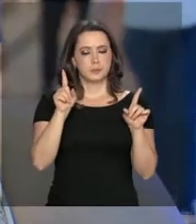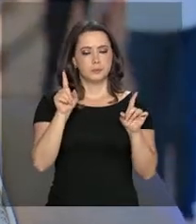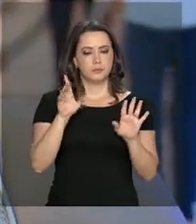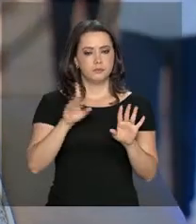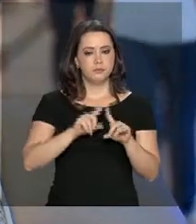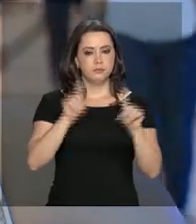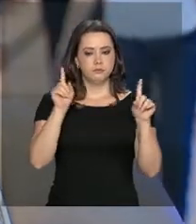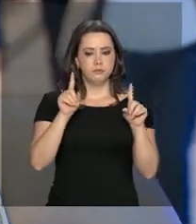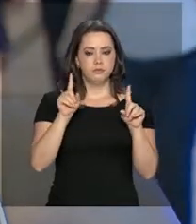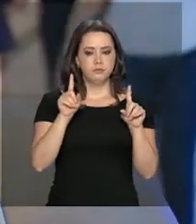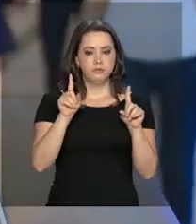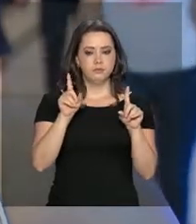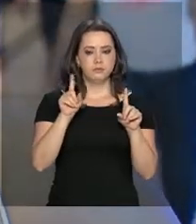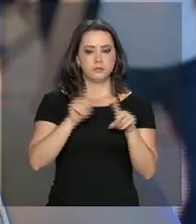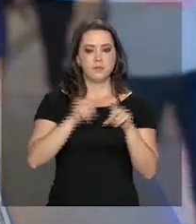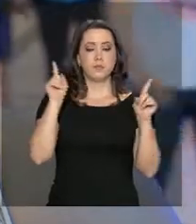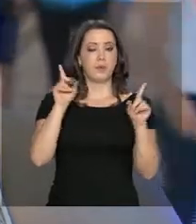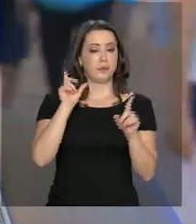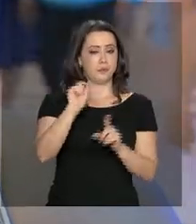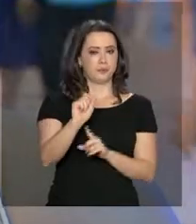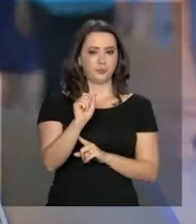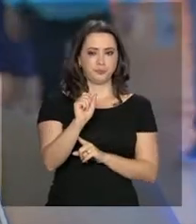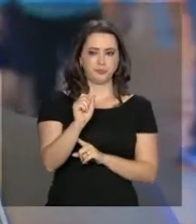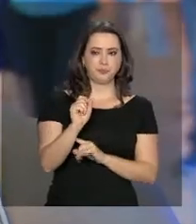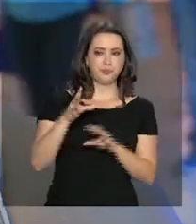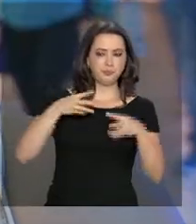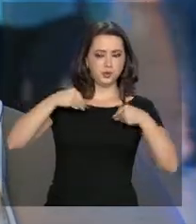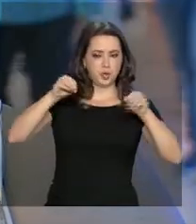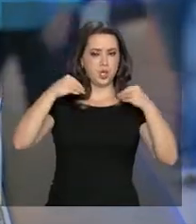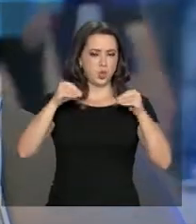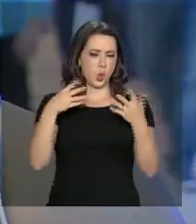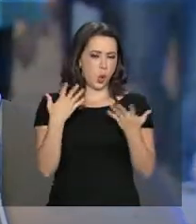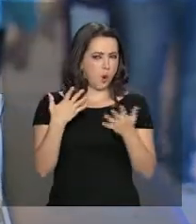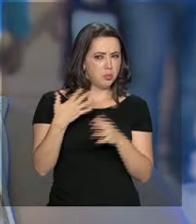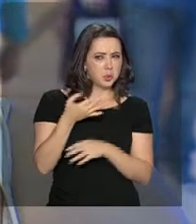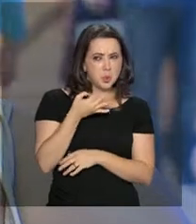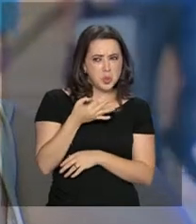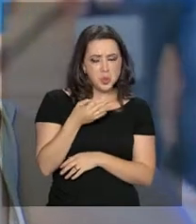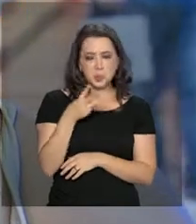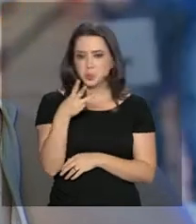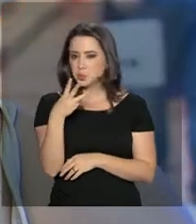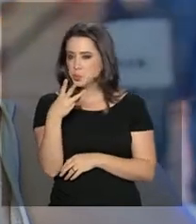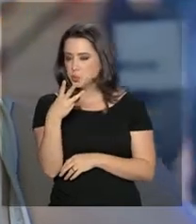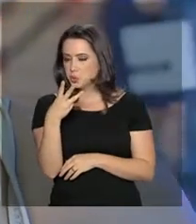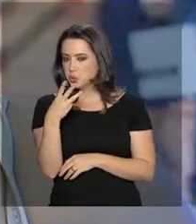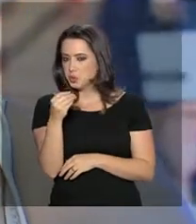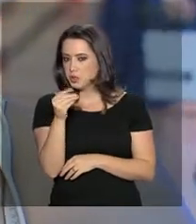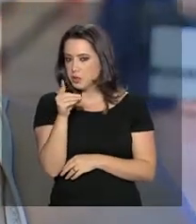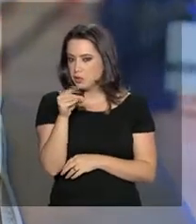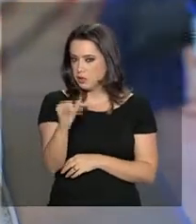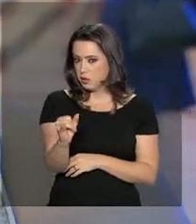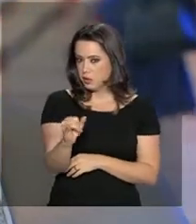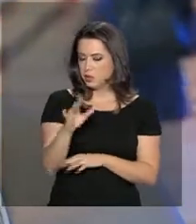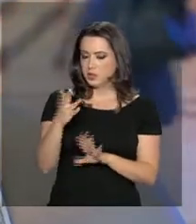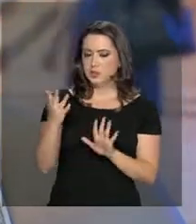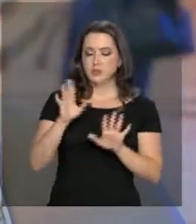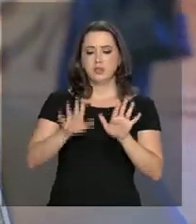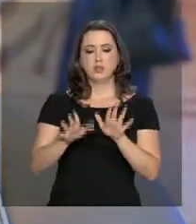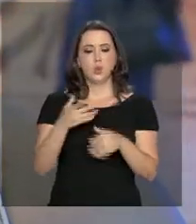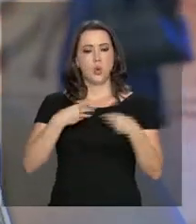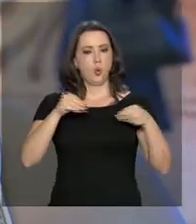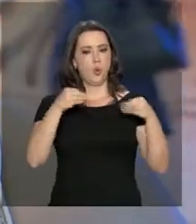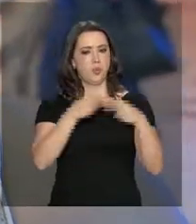é peças é 30 dias eu acho tem roupas